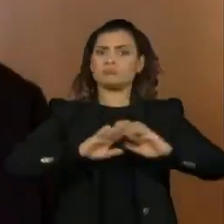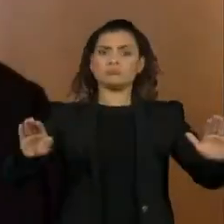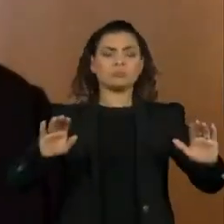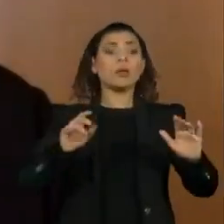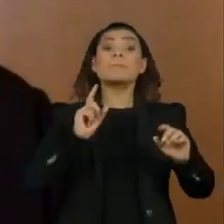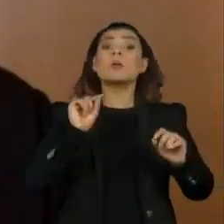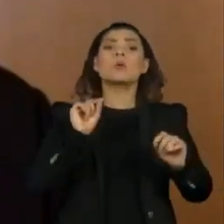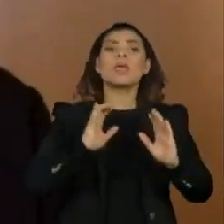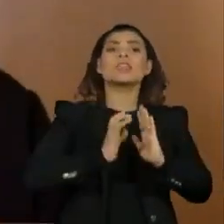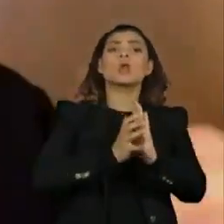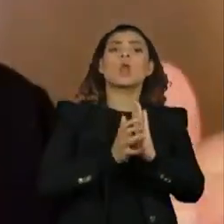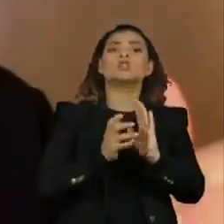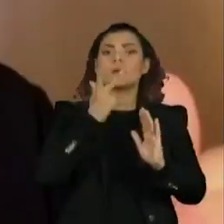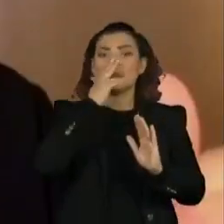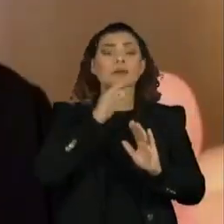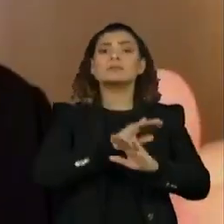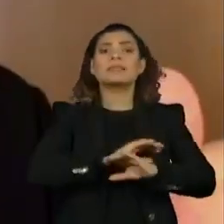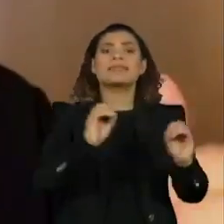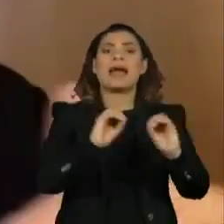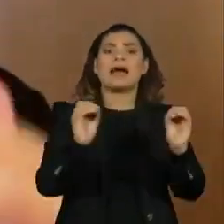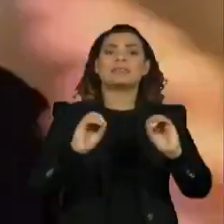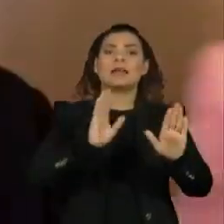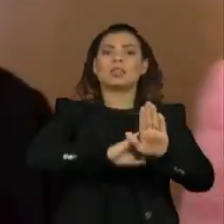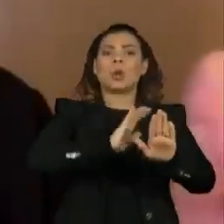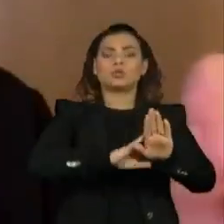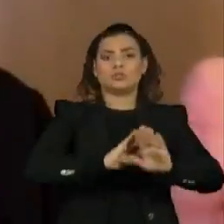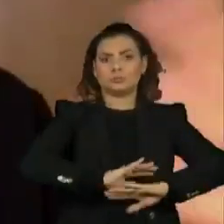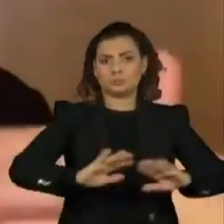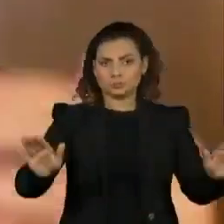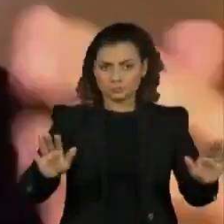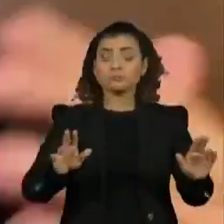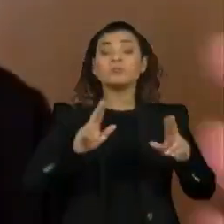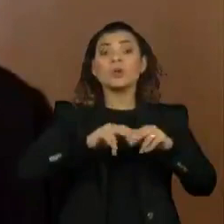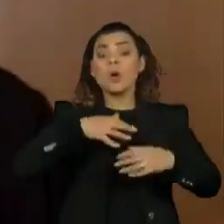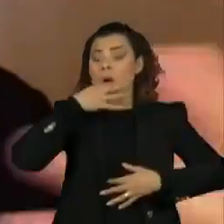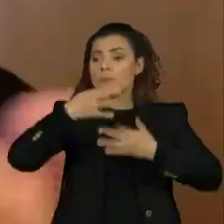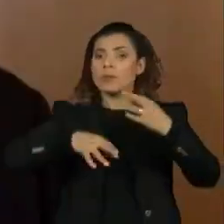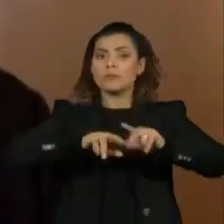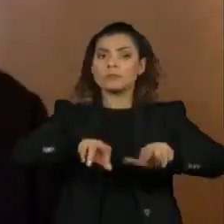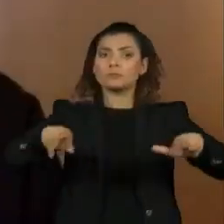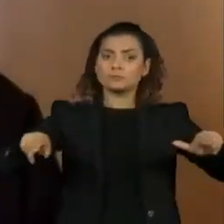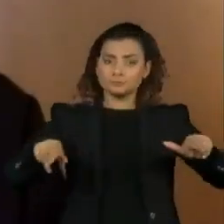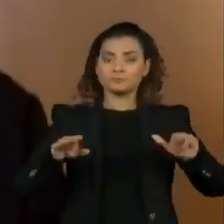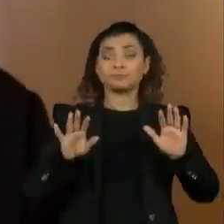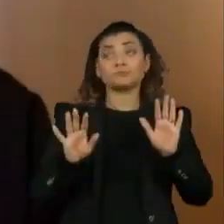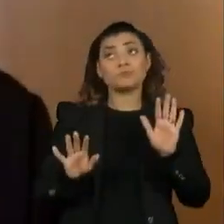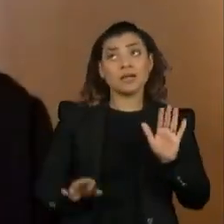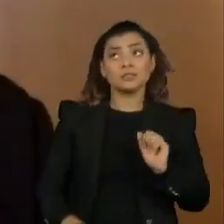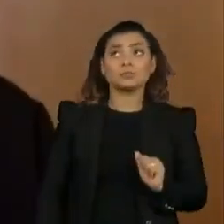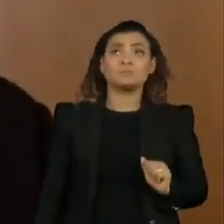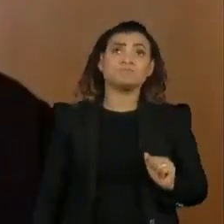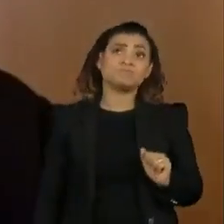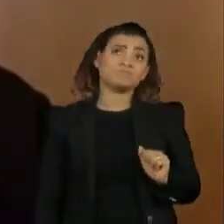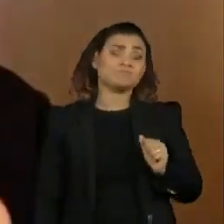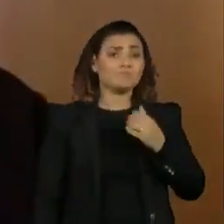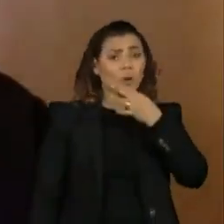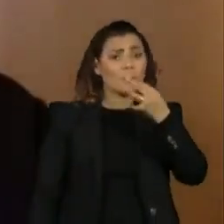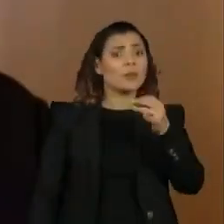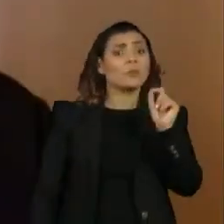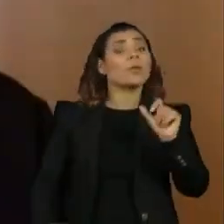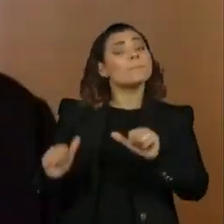uma ideologia de cima para baixo e não permitir discussão a respeito de ideias antagônicas e divergentes. Mas eu diria que